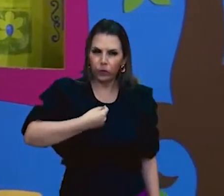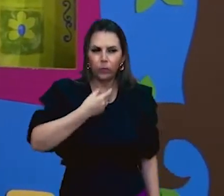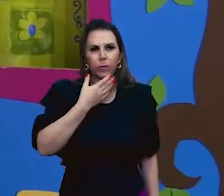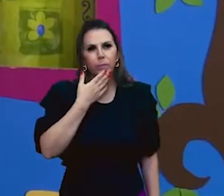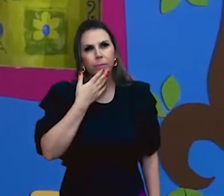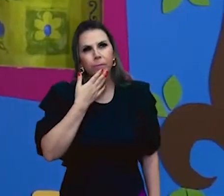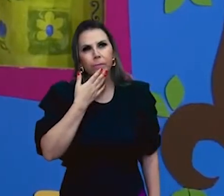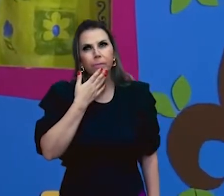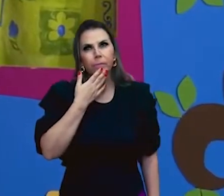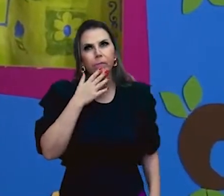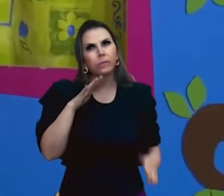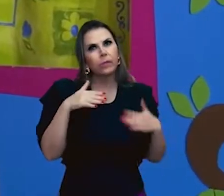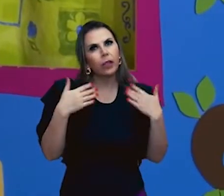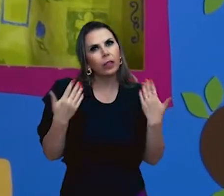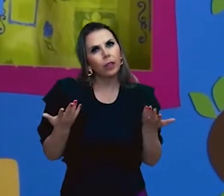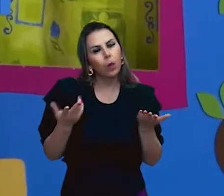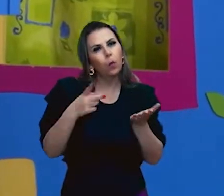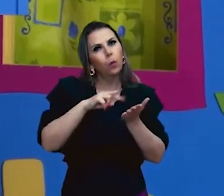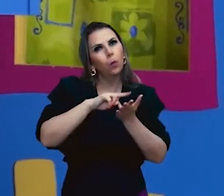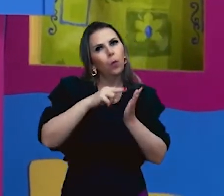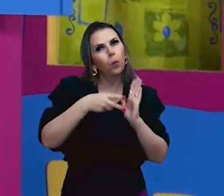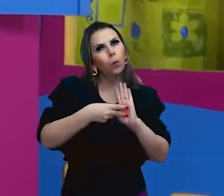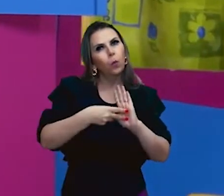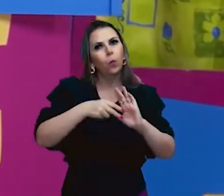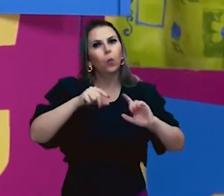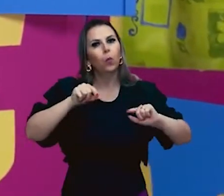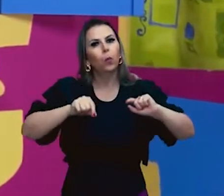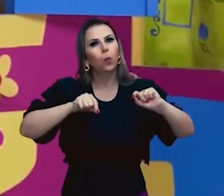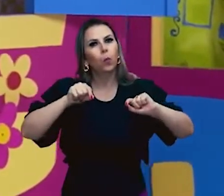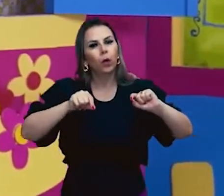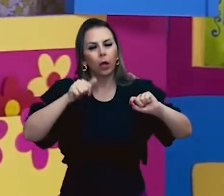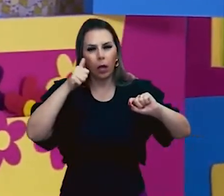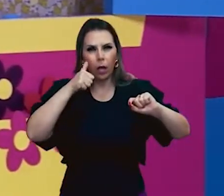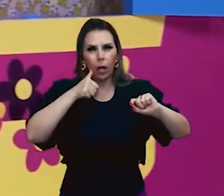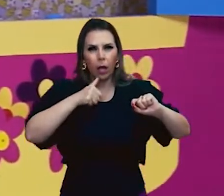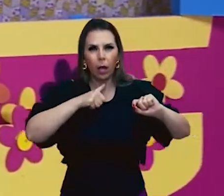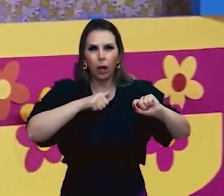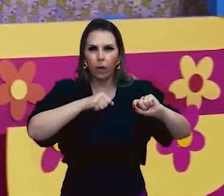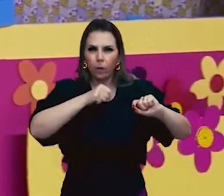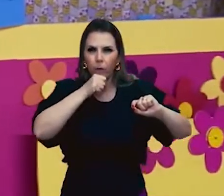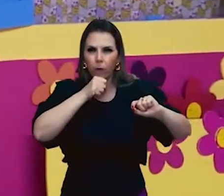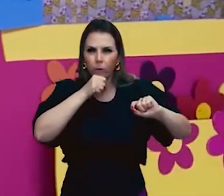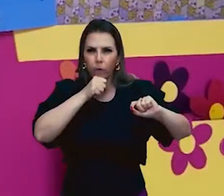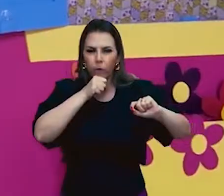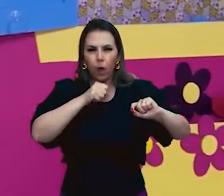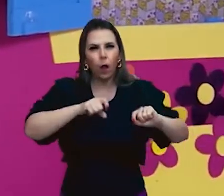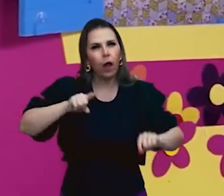viva, então quer dizer que ela é